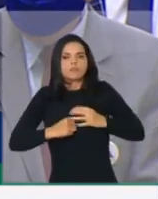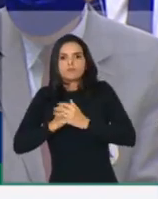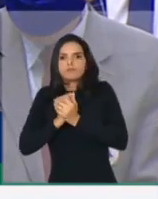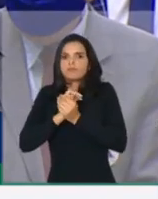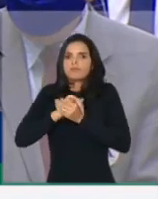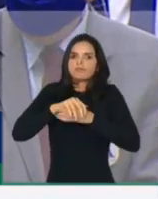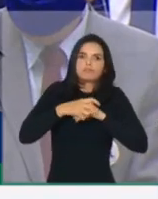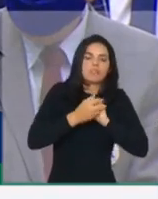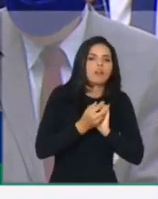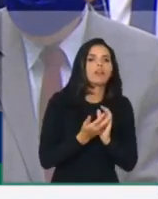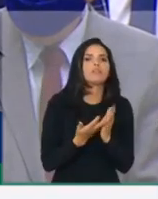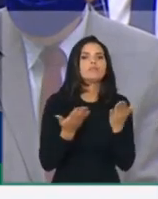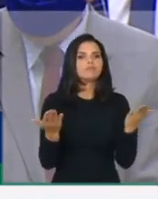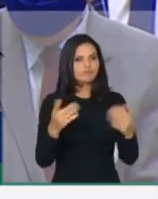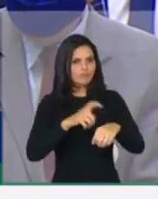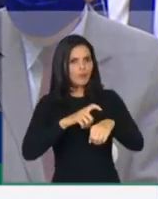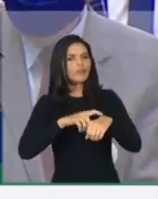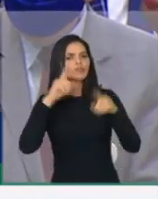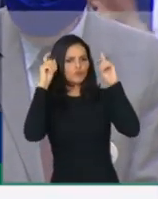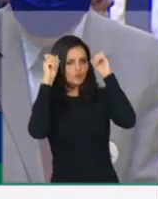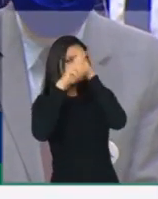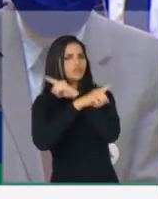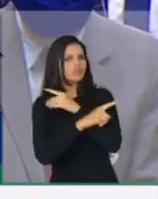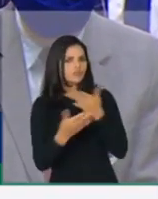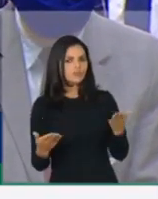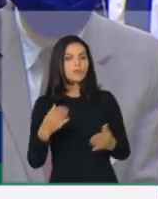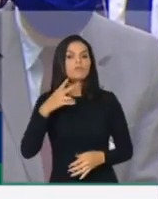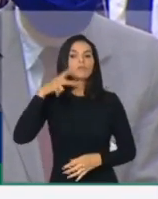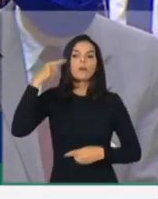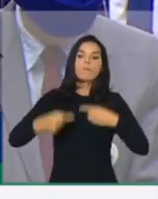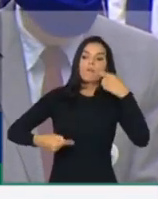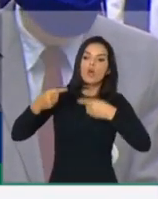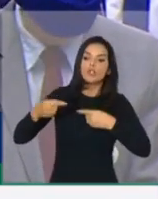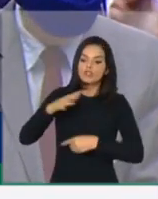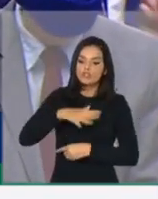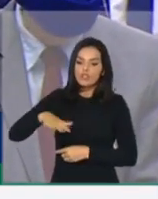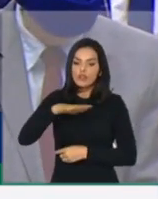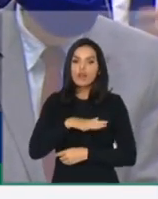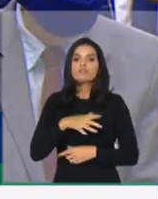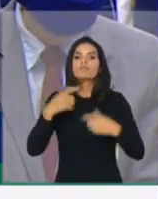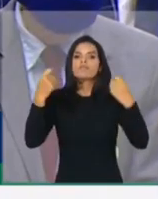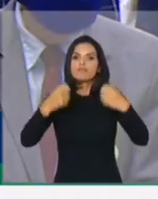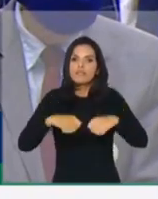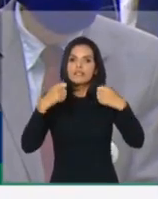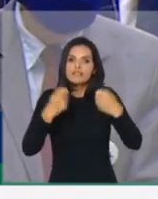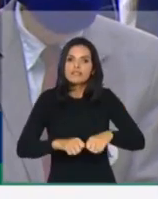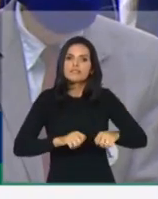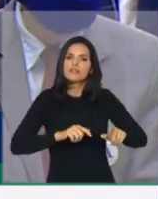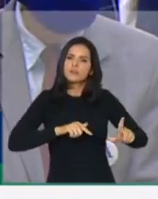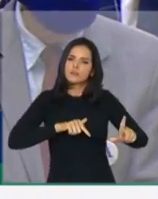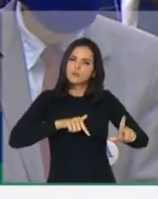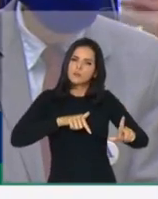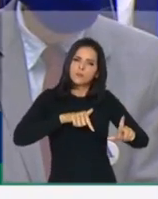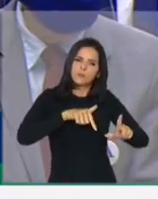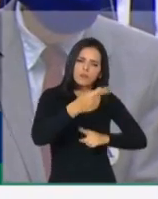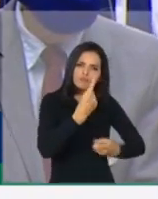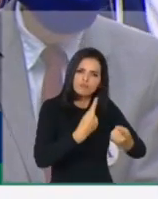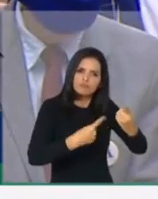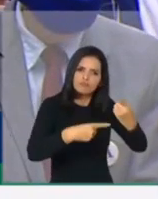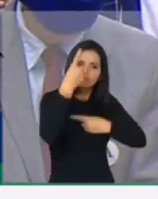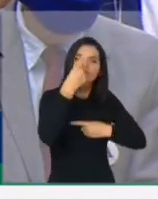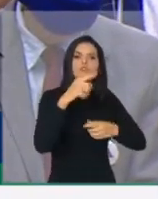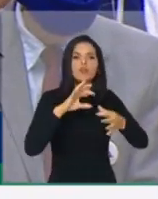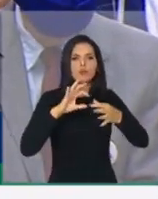tem uma dívida com o povo brasileiro. Temos uma grande chance juntos, todos, de todas as